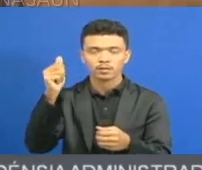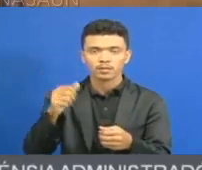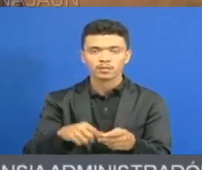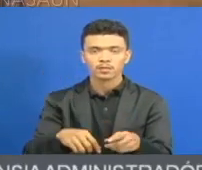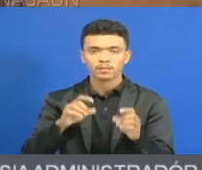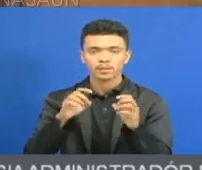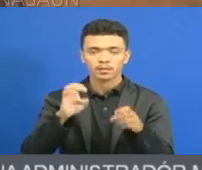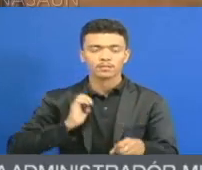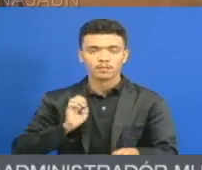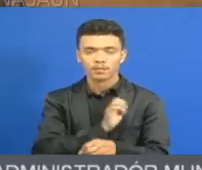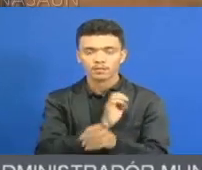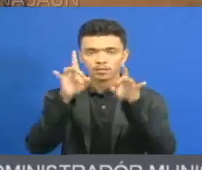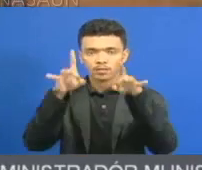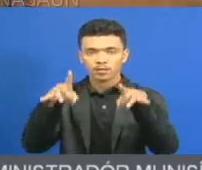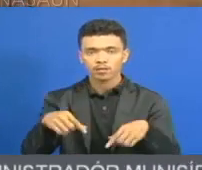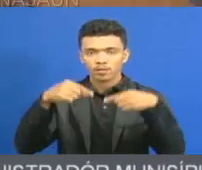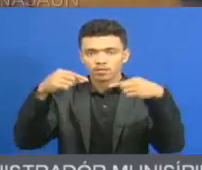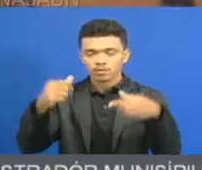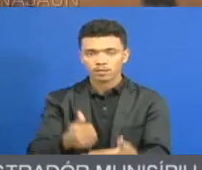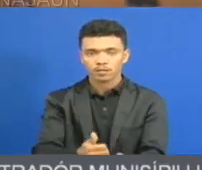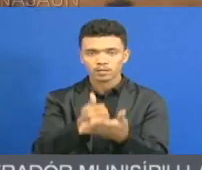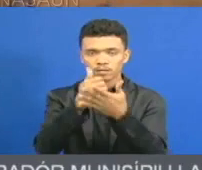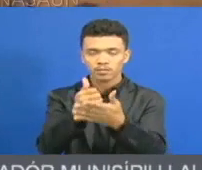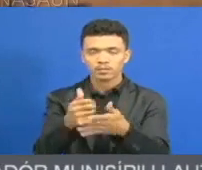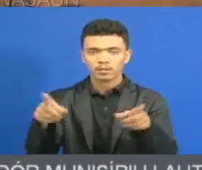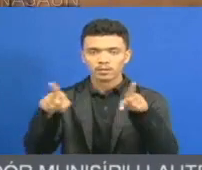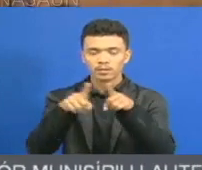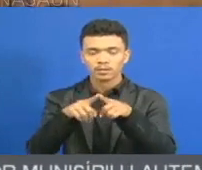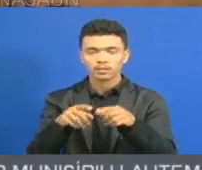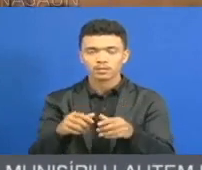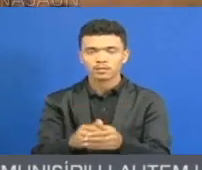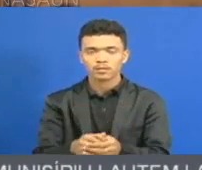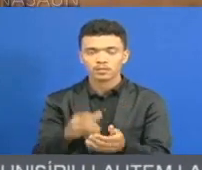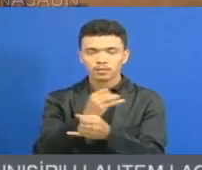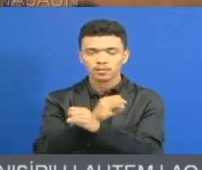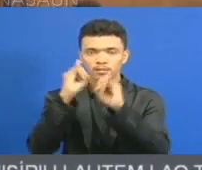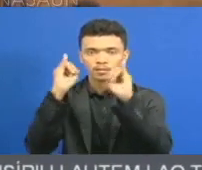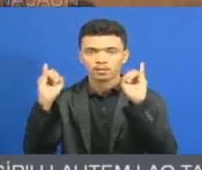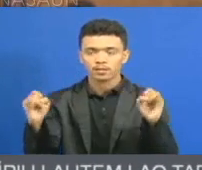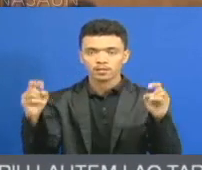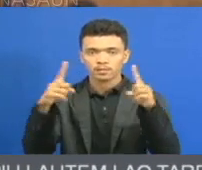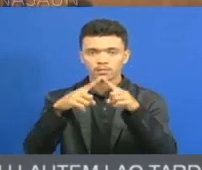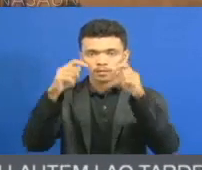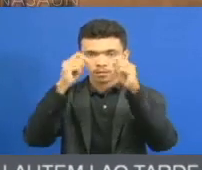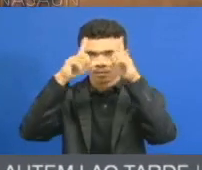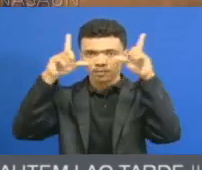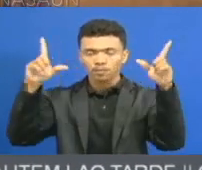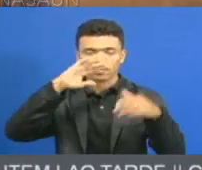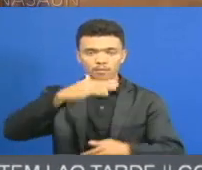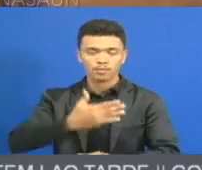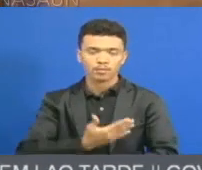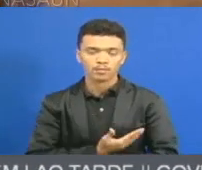for fundus. Ini hanya sa survei levantamen tu ba persepsaun independente ba Timor Wasirat, povo Timor